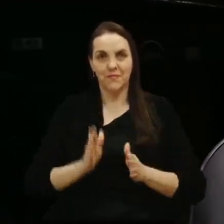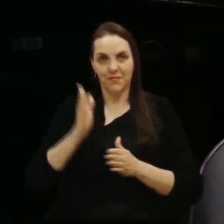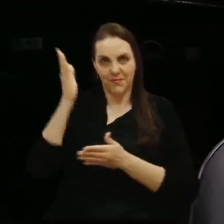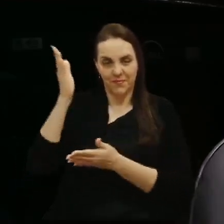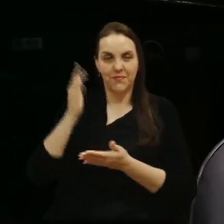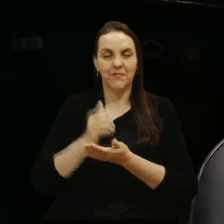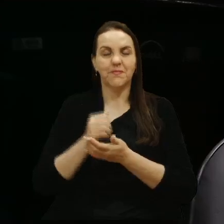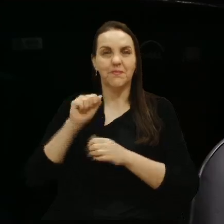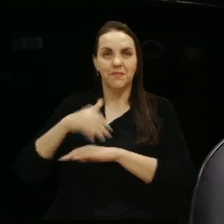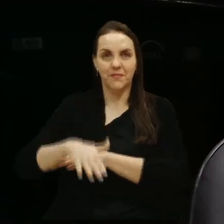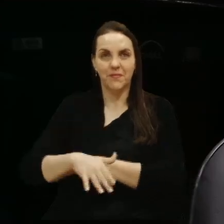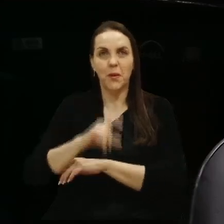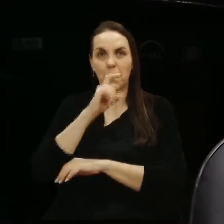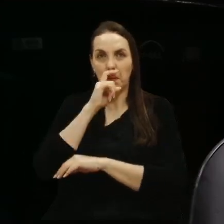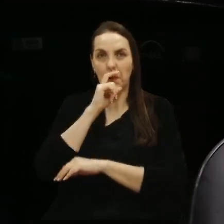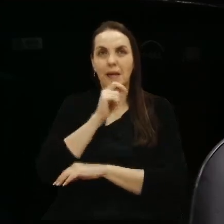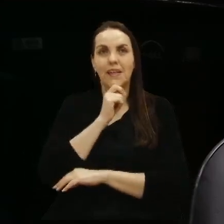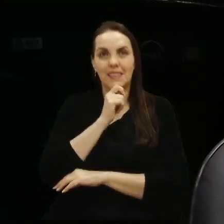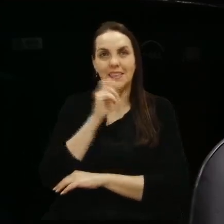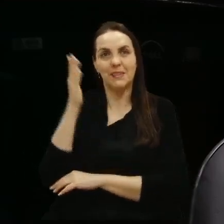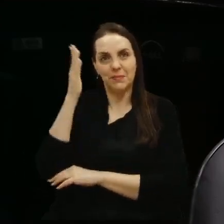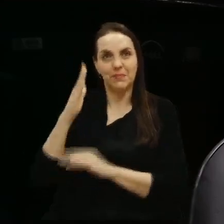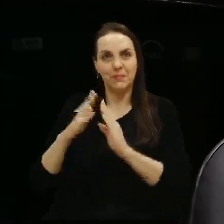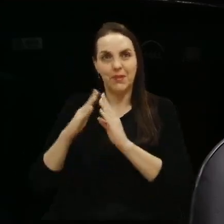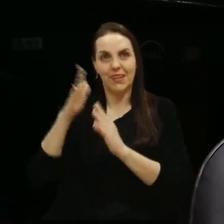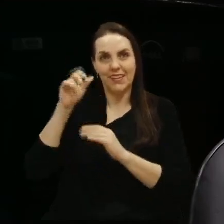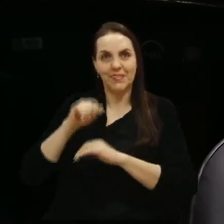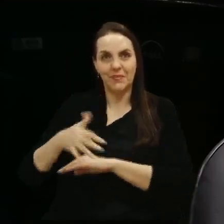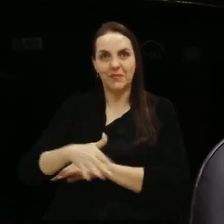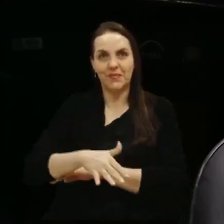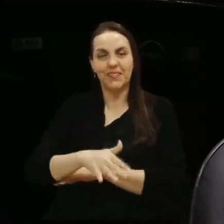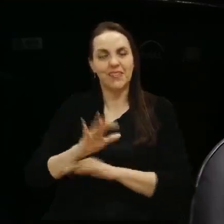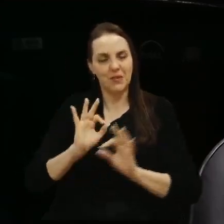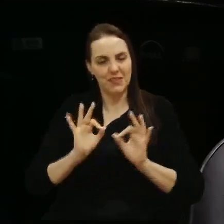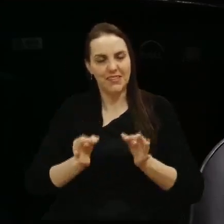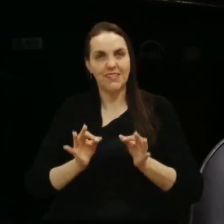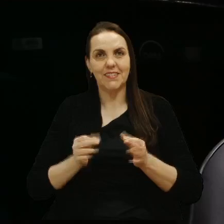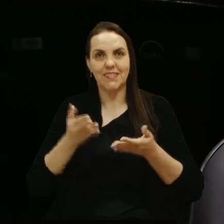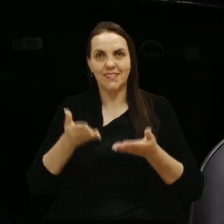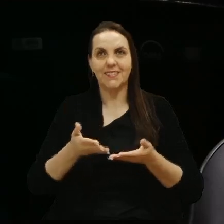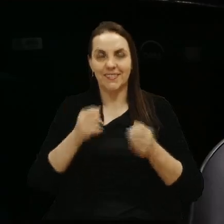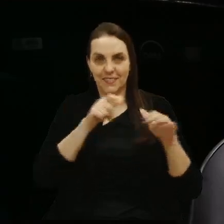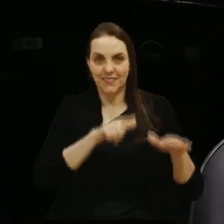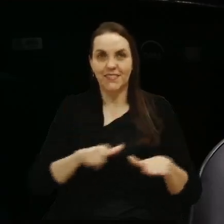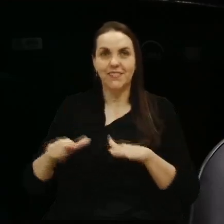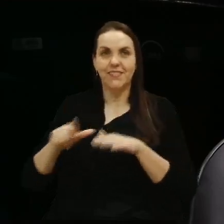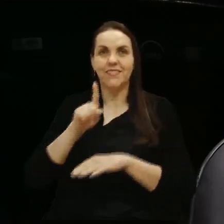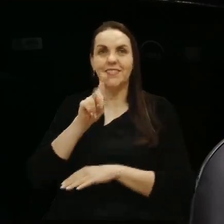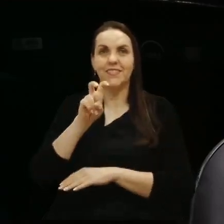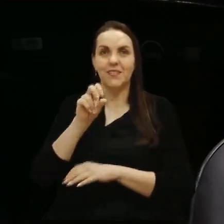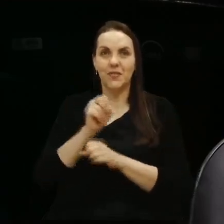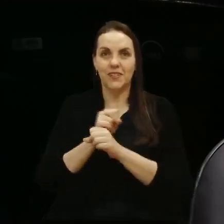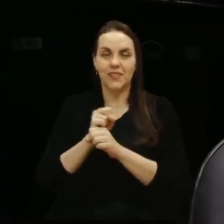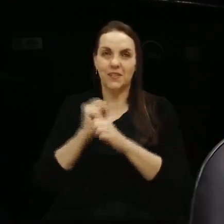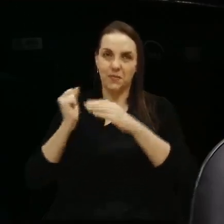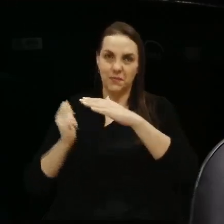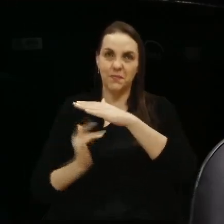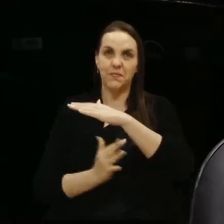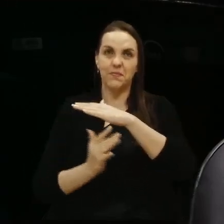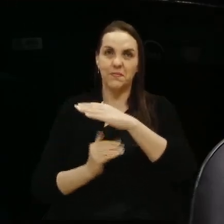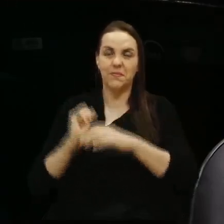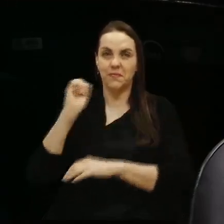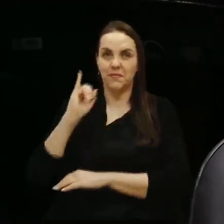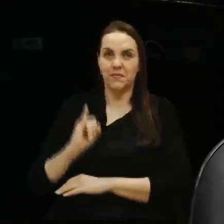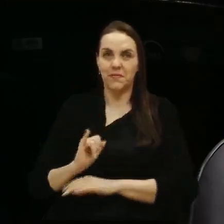Galópolis, então bom dia a todos vocês, bem-vindos. Tenho certeza que essa semana de Galópolis, na comemoração dos 150 anos da imigração italiana, vai ser a mais